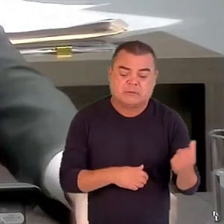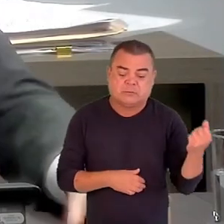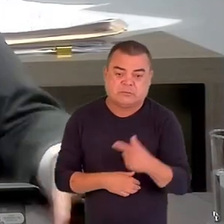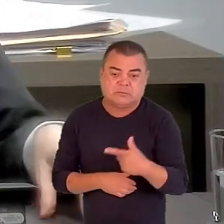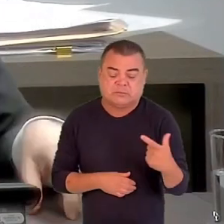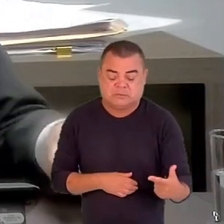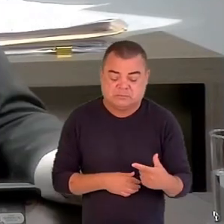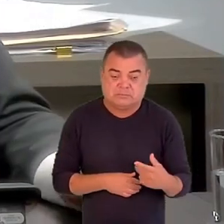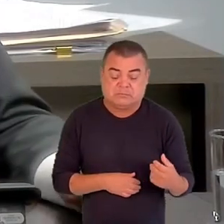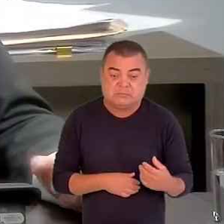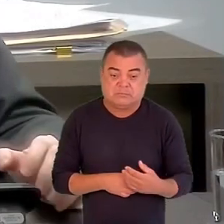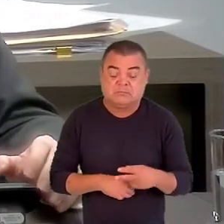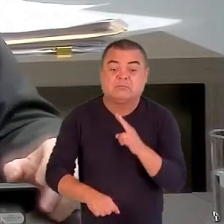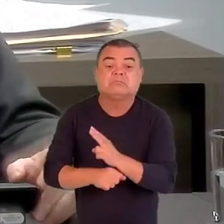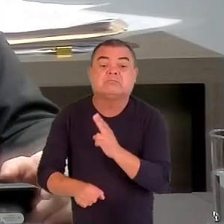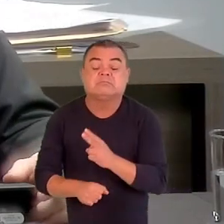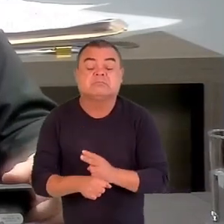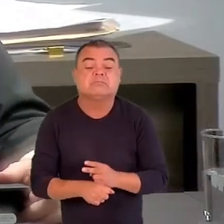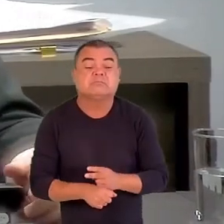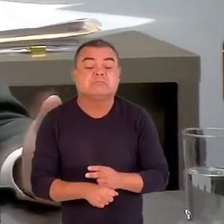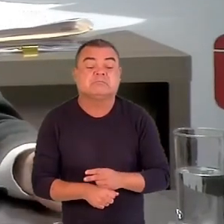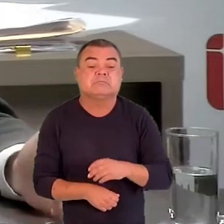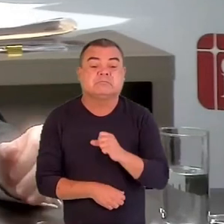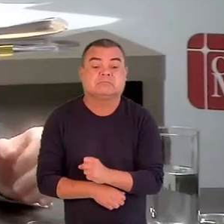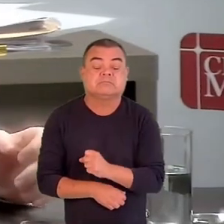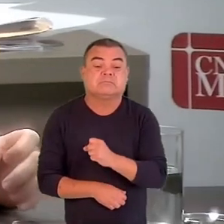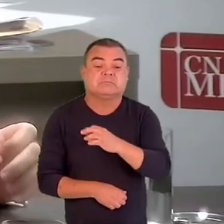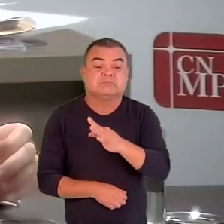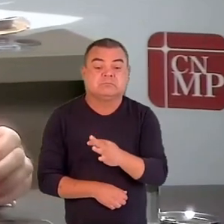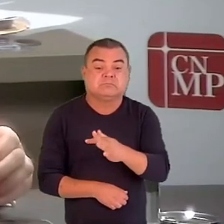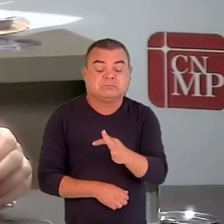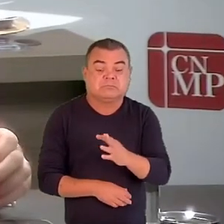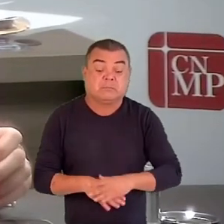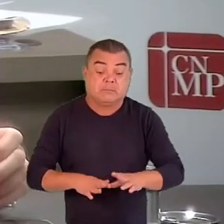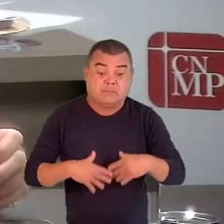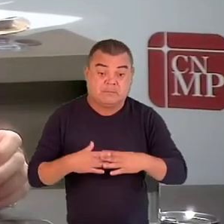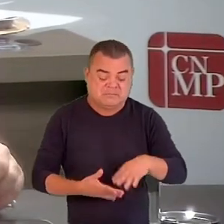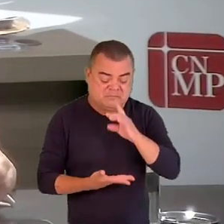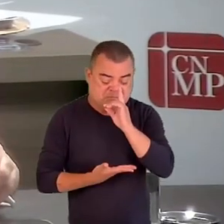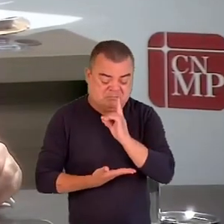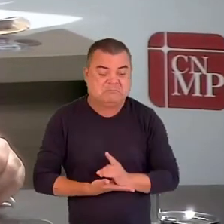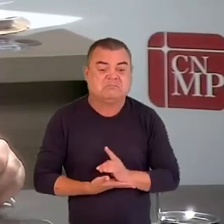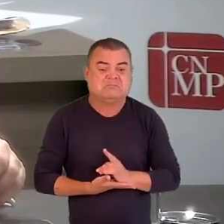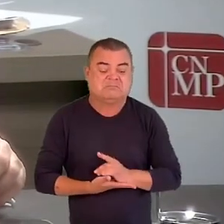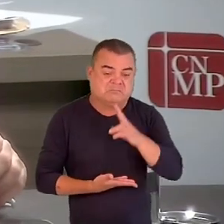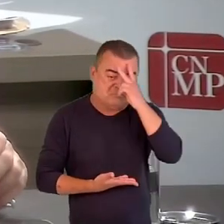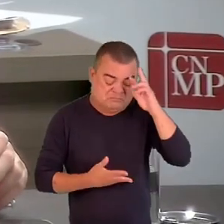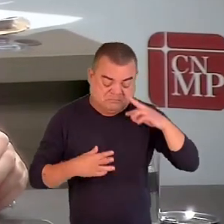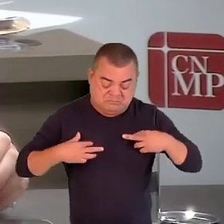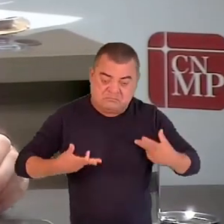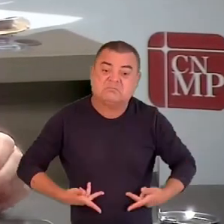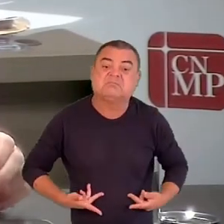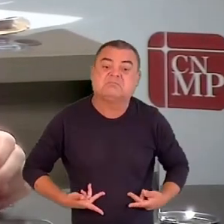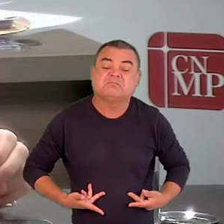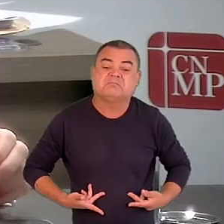Tribunal Federal, da Justiça brasileira, mas a dignidade de um ser humano, a ministra Carmen Lúcia, a professora Carmen Lúcia, uma